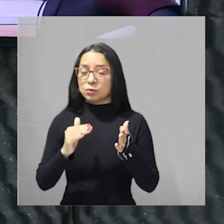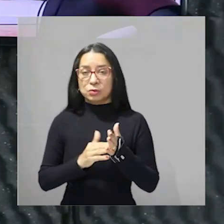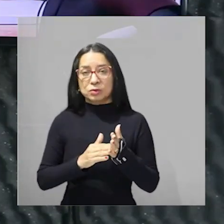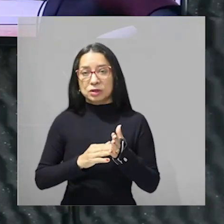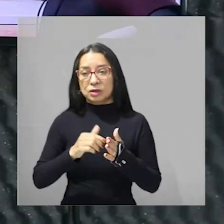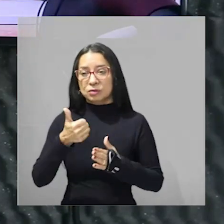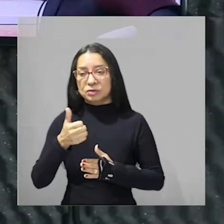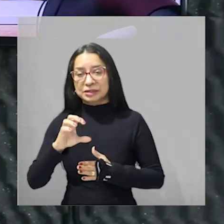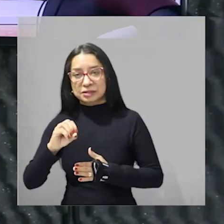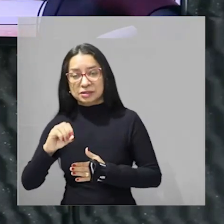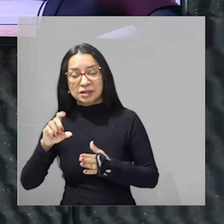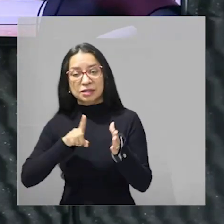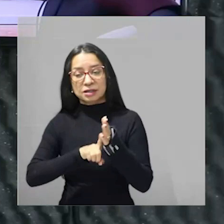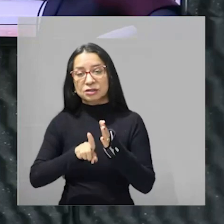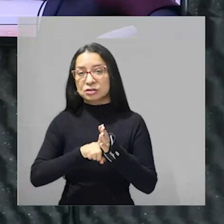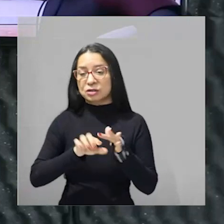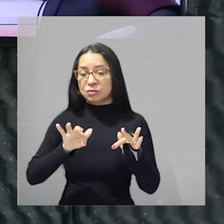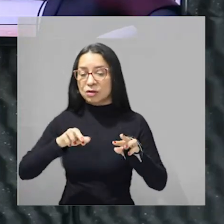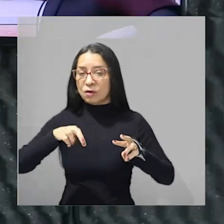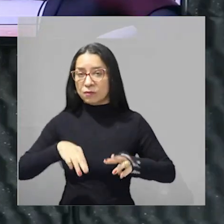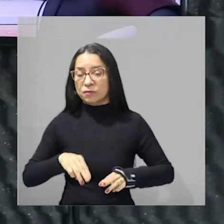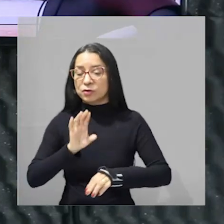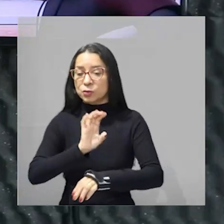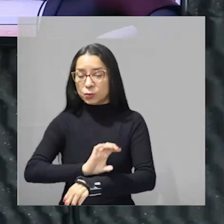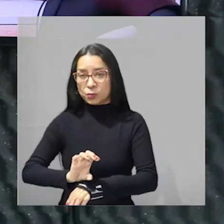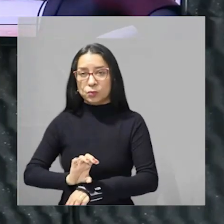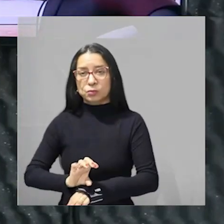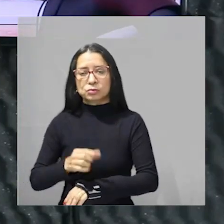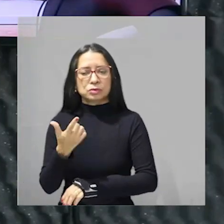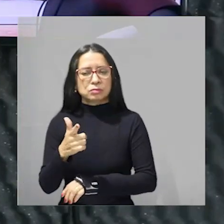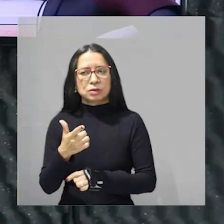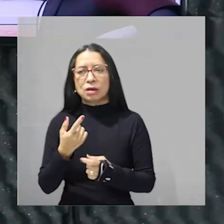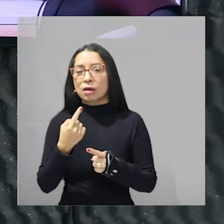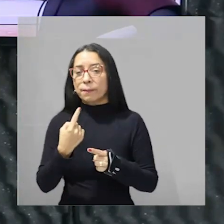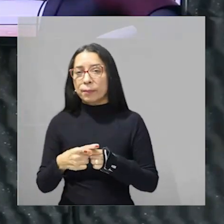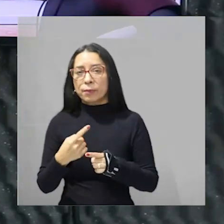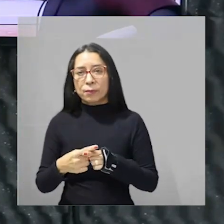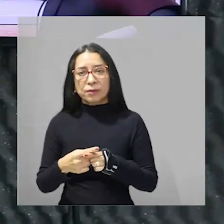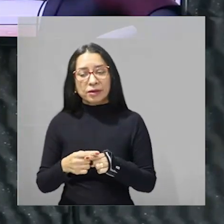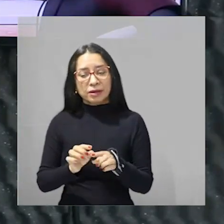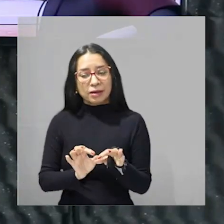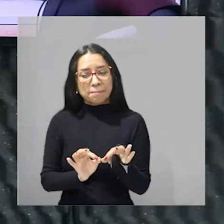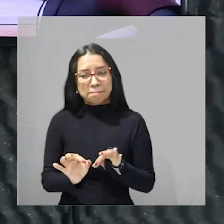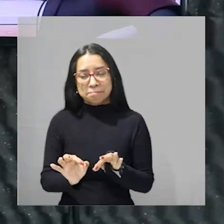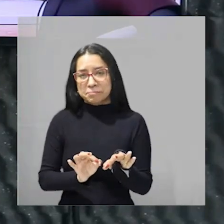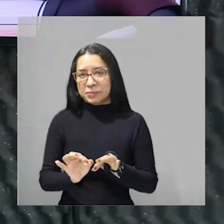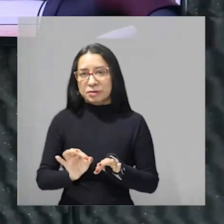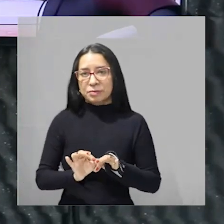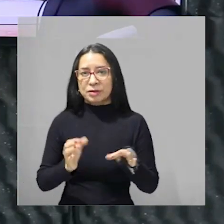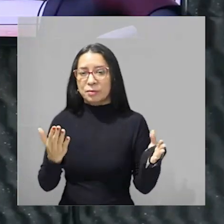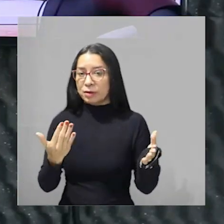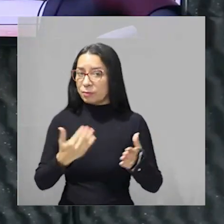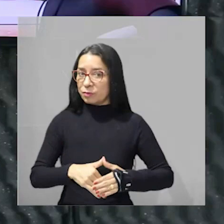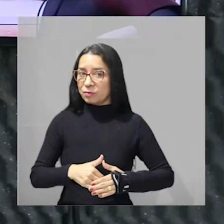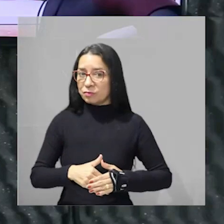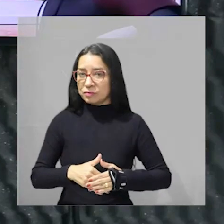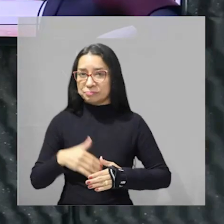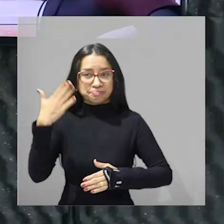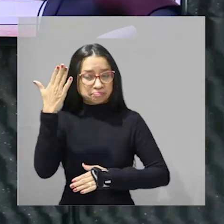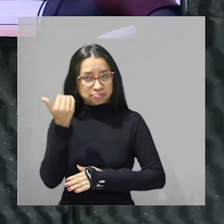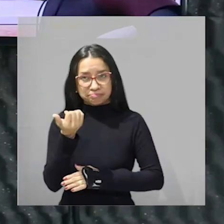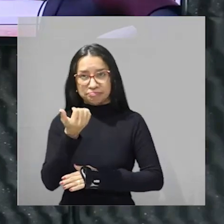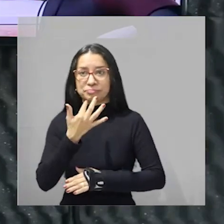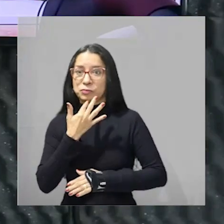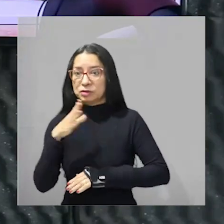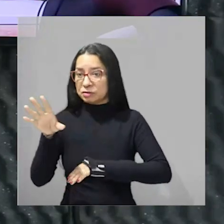final desse curso. Então, não tem por que tu terminar esse curso preparadíssimo para a prova do Enem e, claro, para a nossa prova da